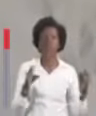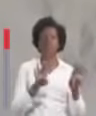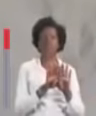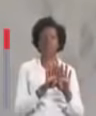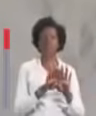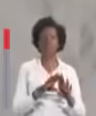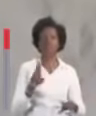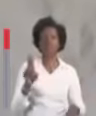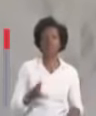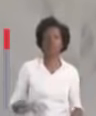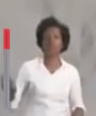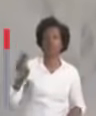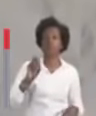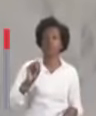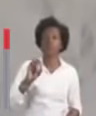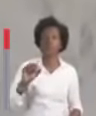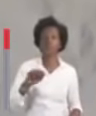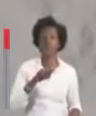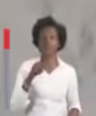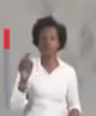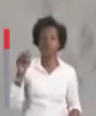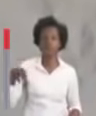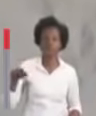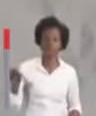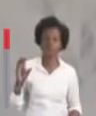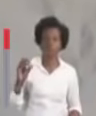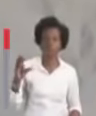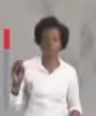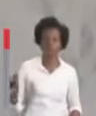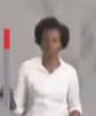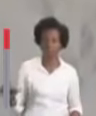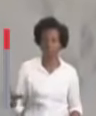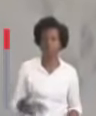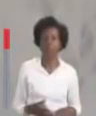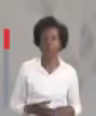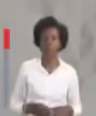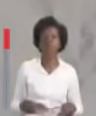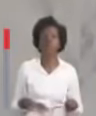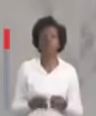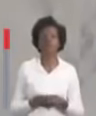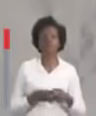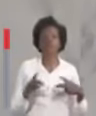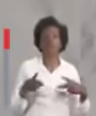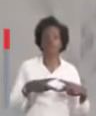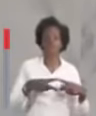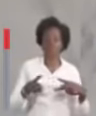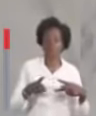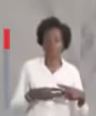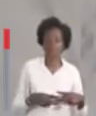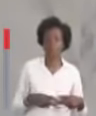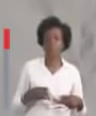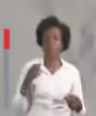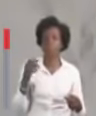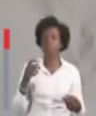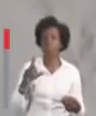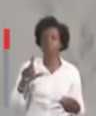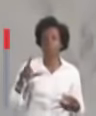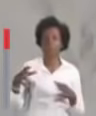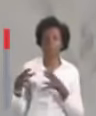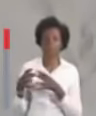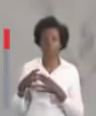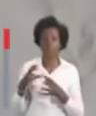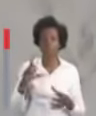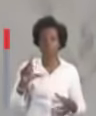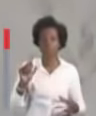Marcos e tantas outras a IB Morumbi a quando foi comprada pela Laura tf-1000 também foi comprada